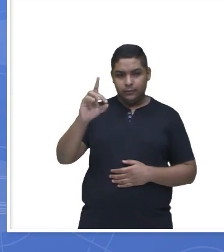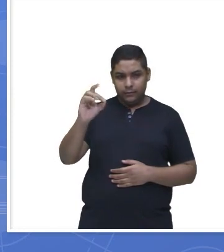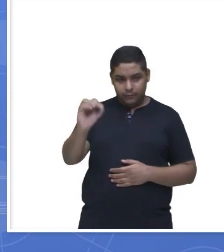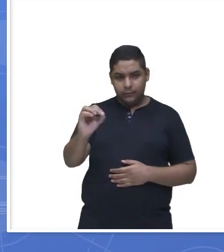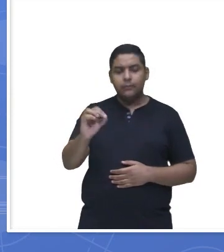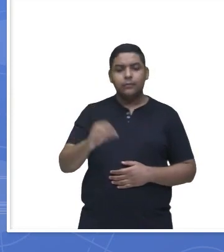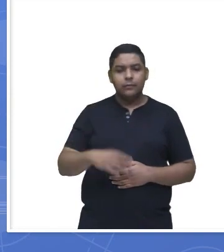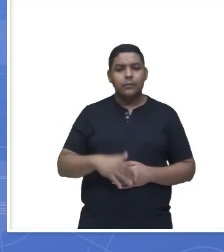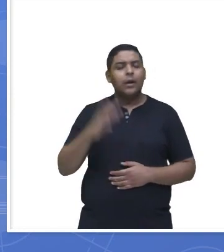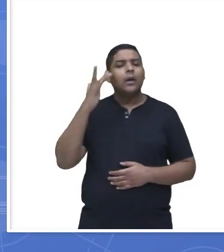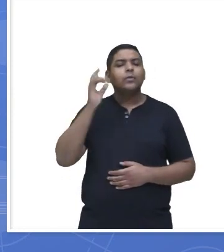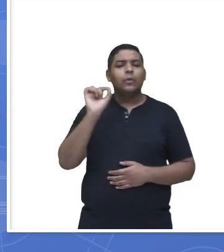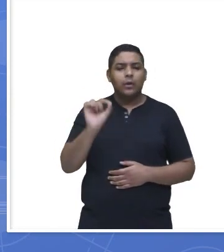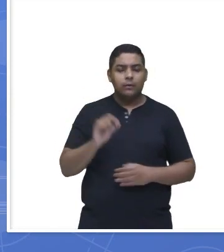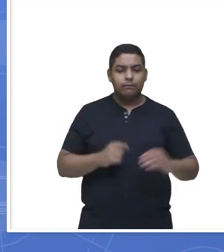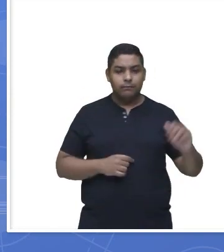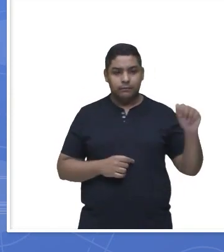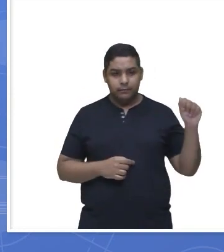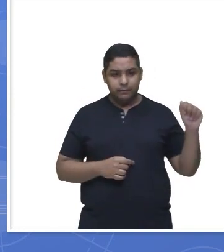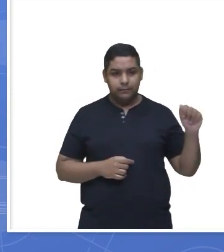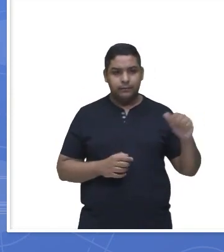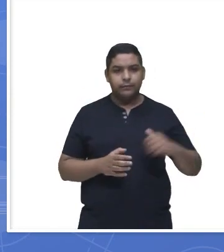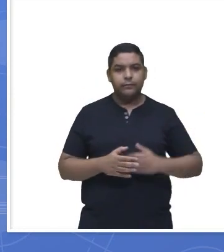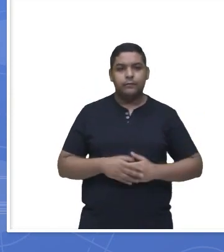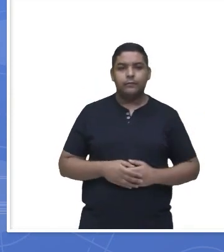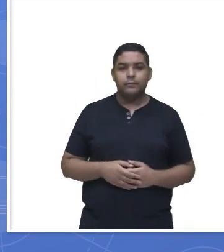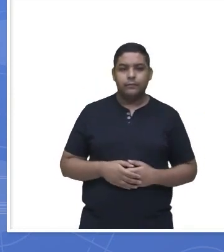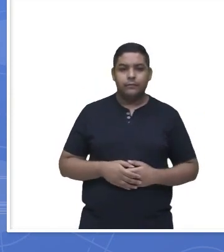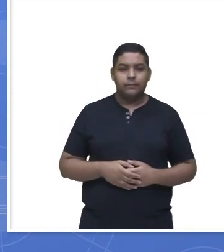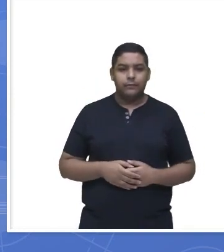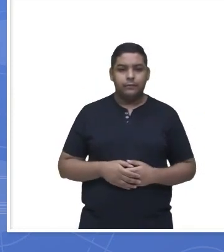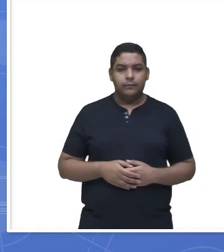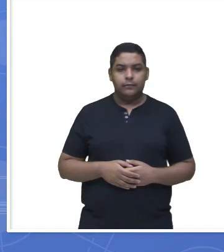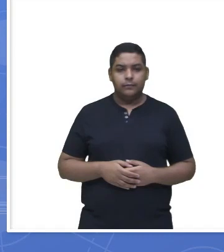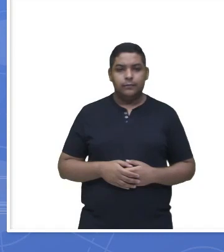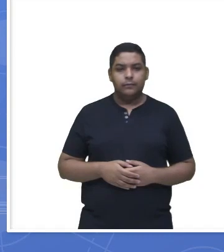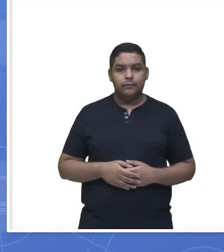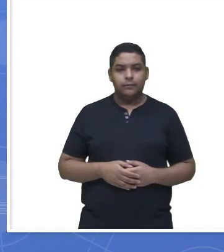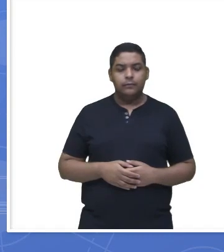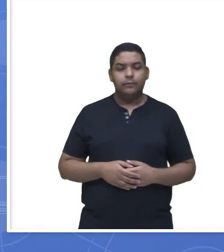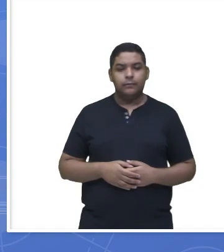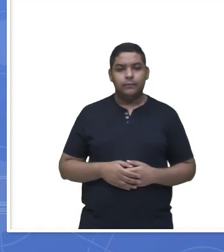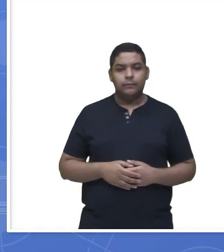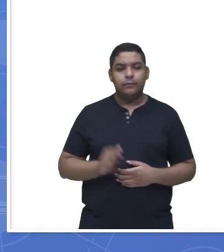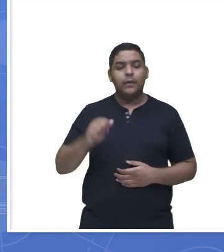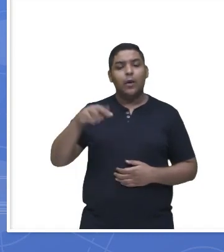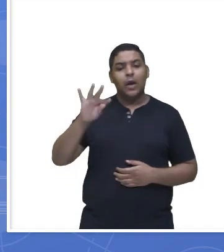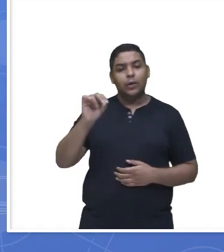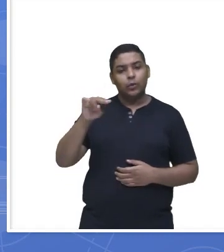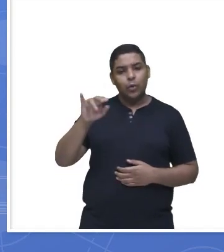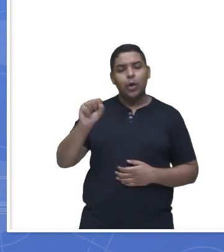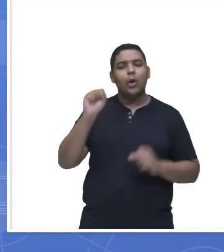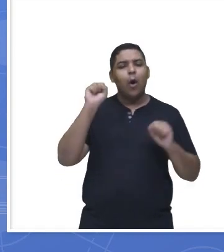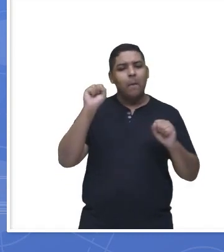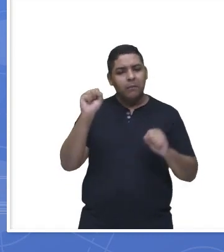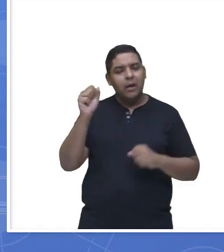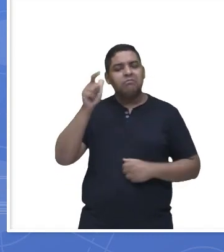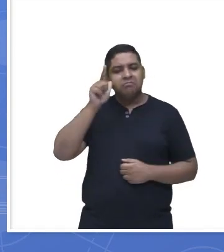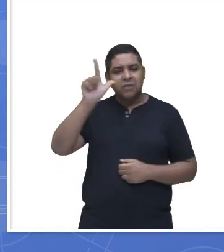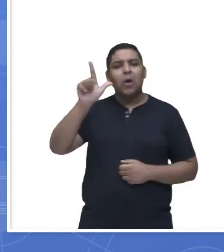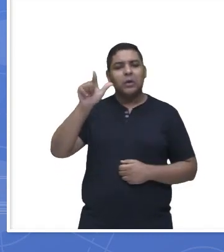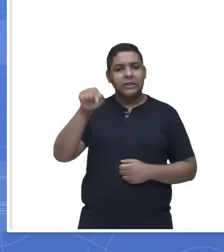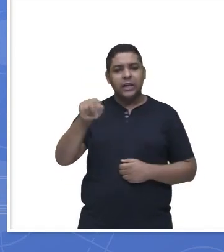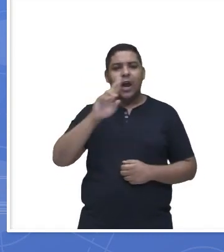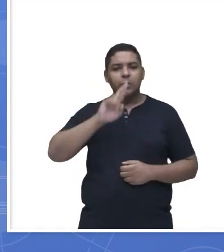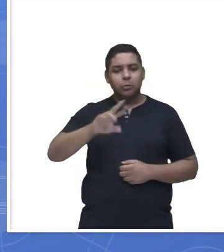que é a letra A. Letra A. O Antônio comemorando aqui que acertou. Que bacana, tá bom? Que bom mesmo que estão participando aí. Então, gente, aí